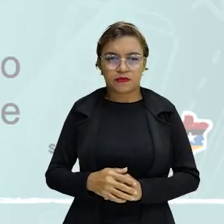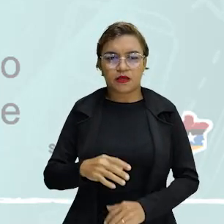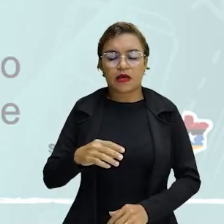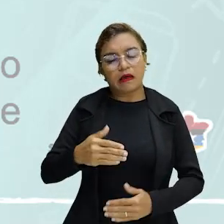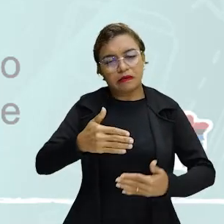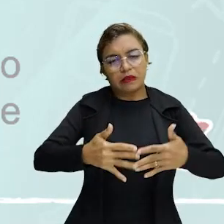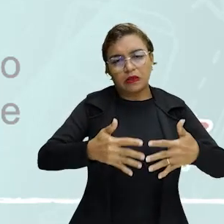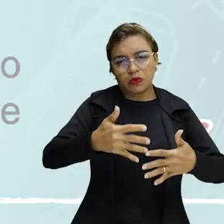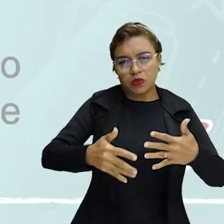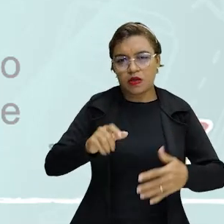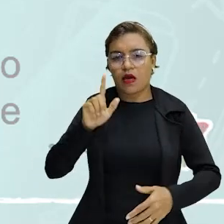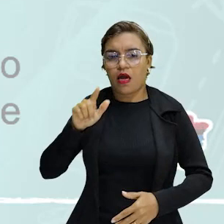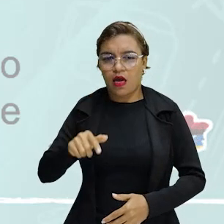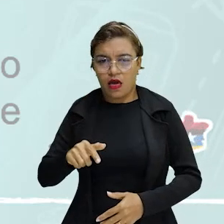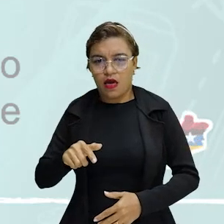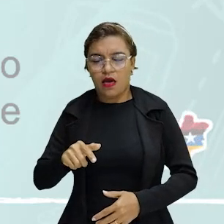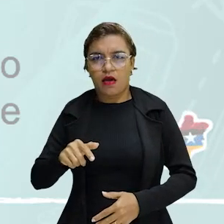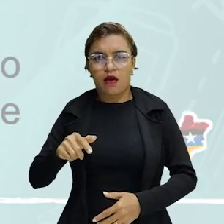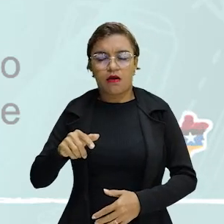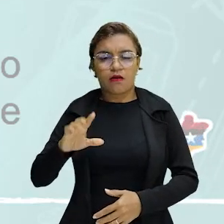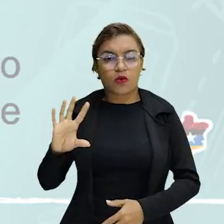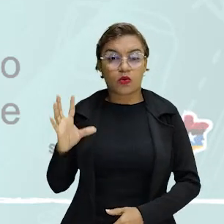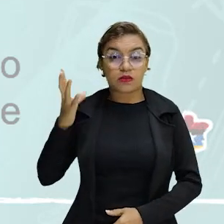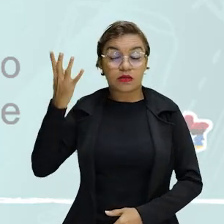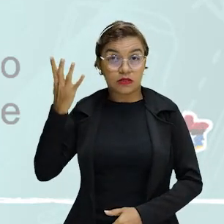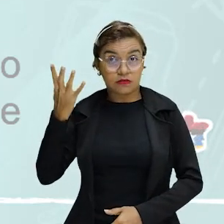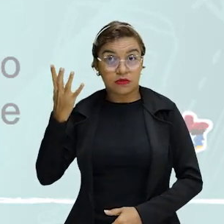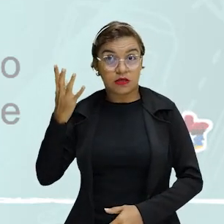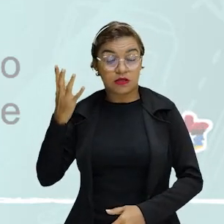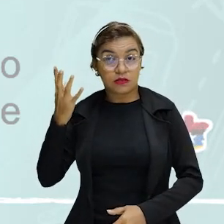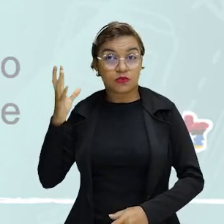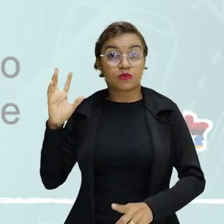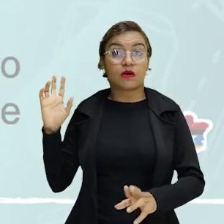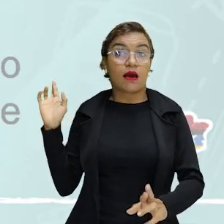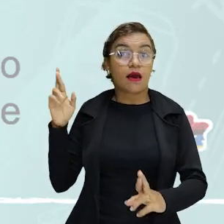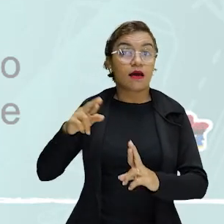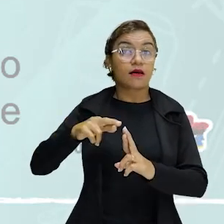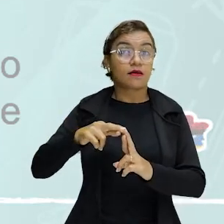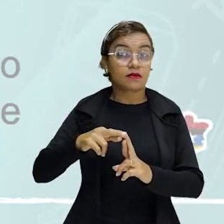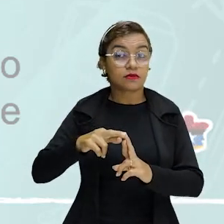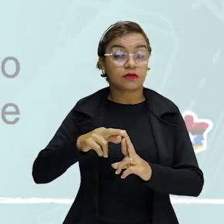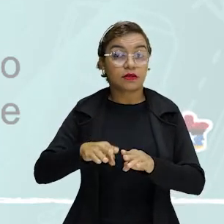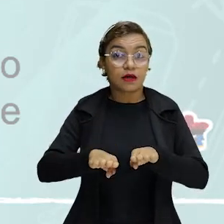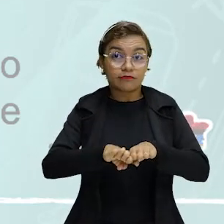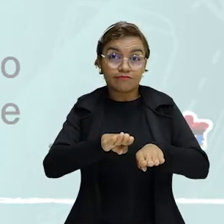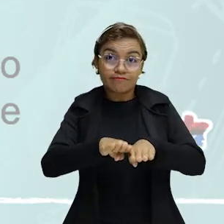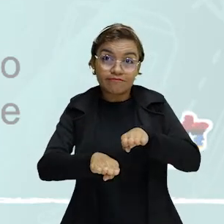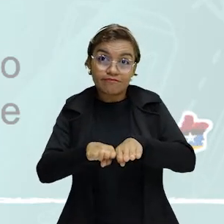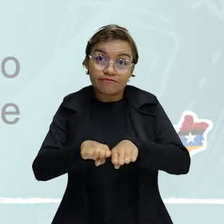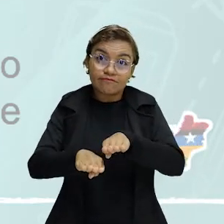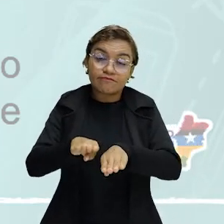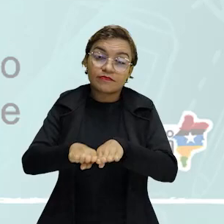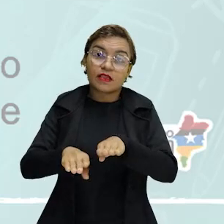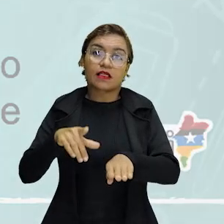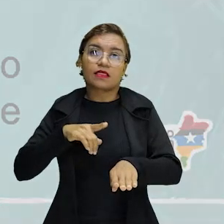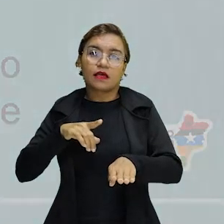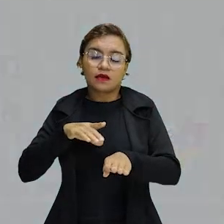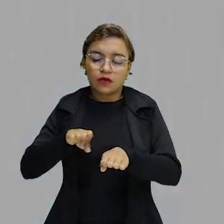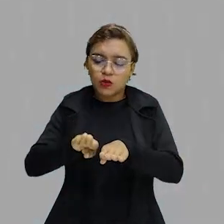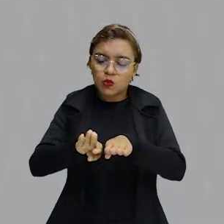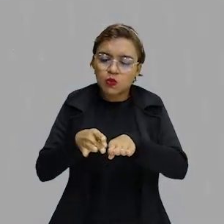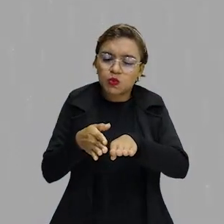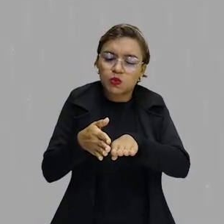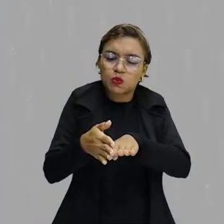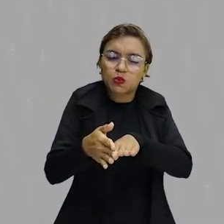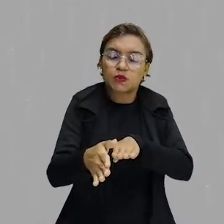fenômenos relativos ao movimento das placas tectônicas, já falamos, né, que nada mais são do que as várias fissuras pelas